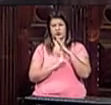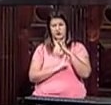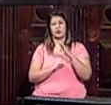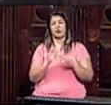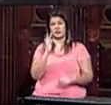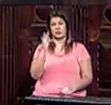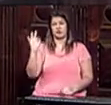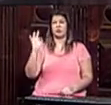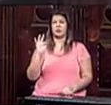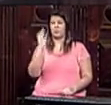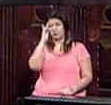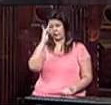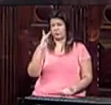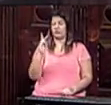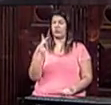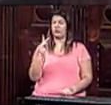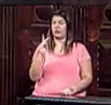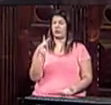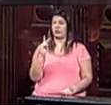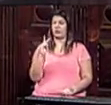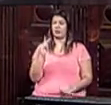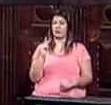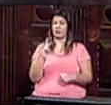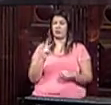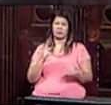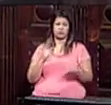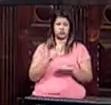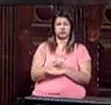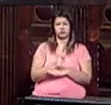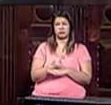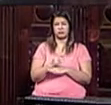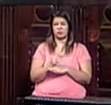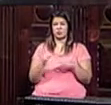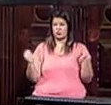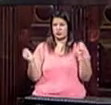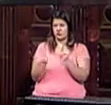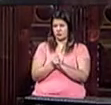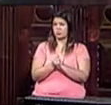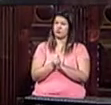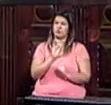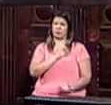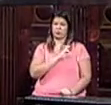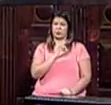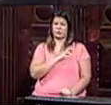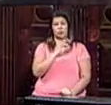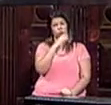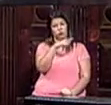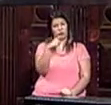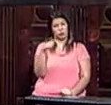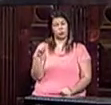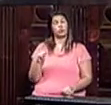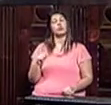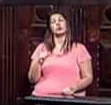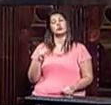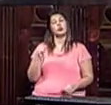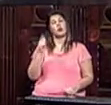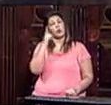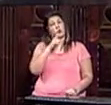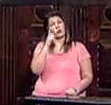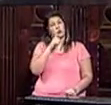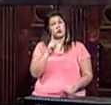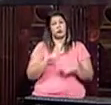Federal para em ações conjuntas com as forças policiais, estarem